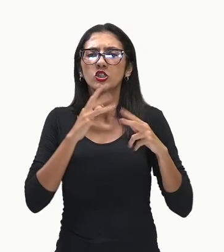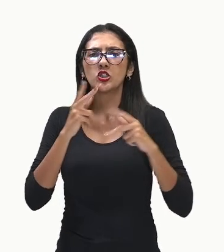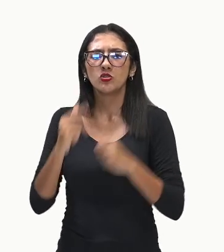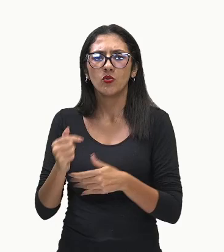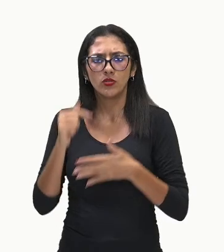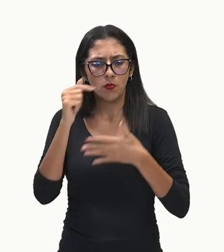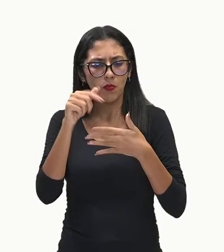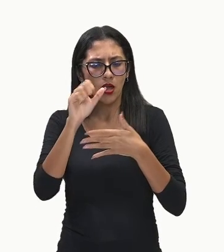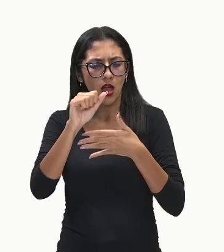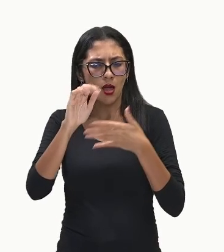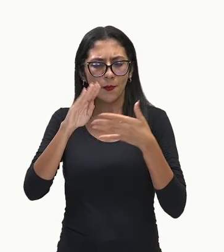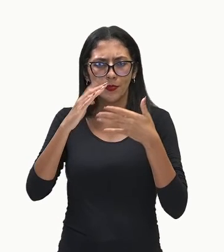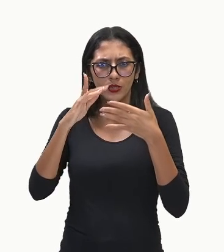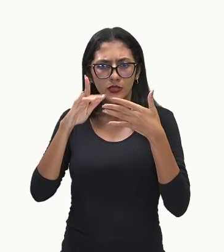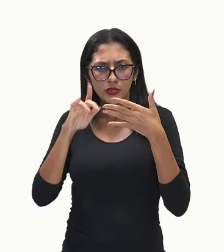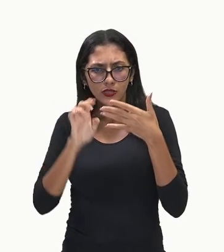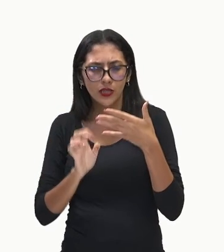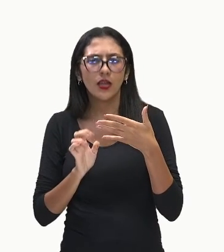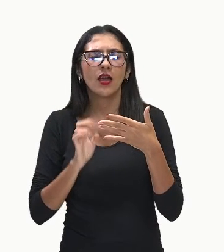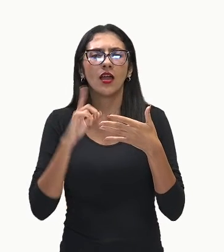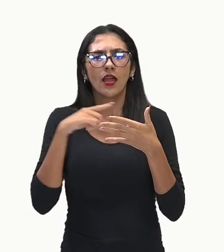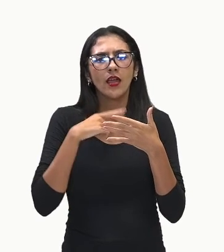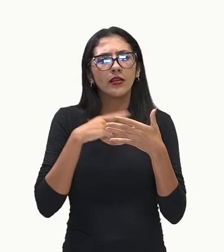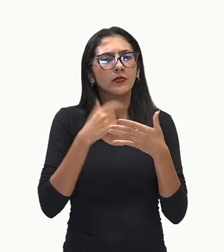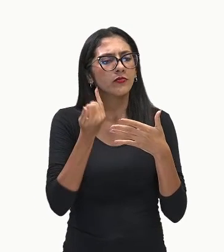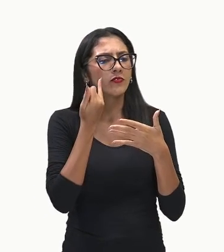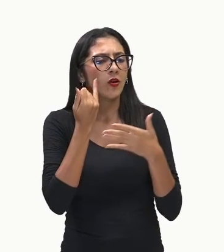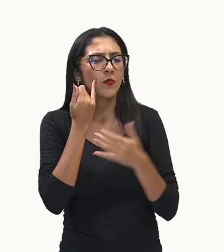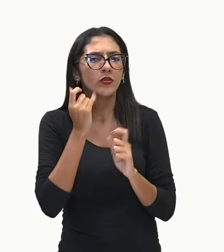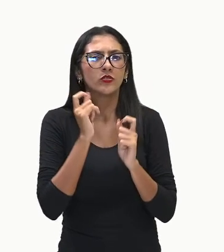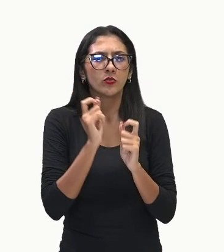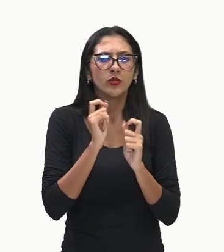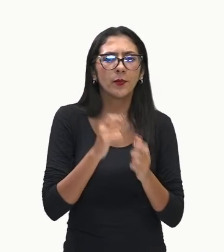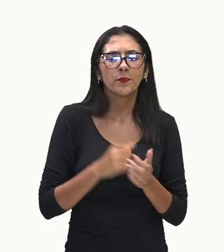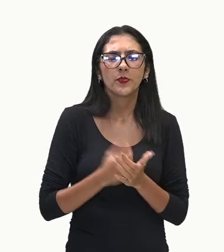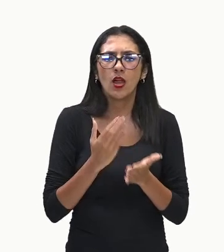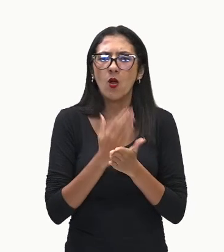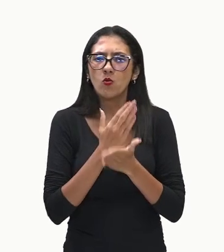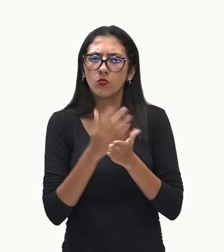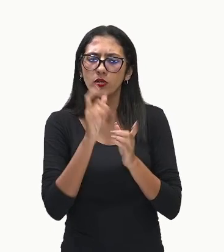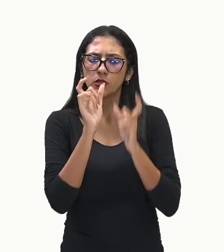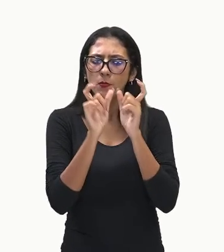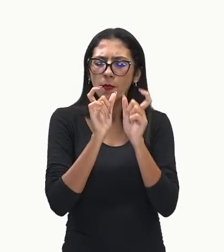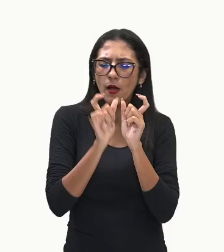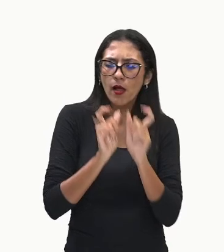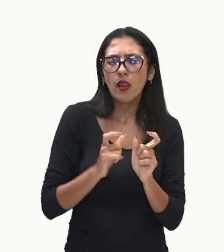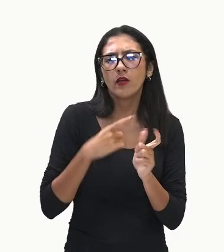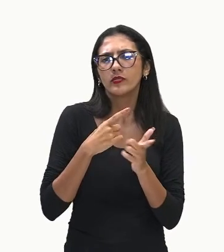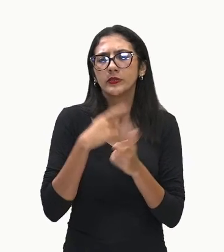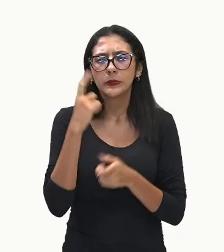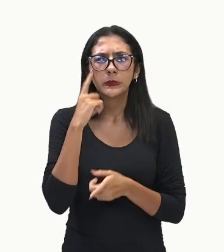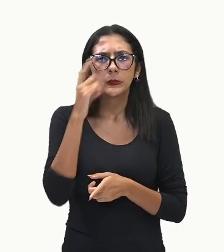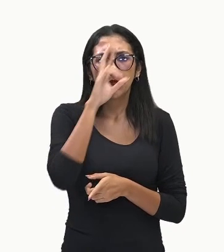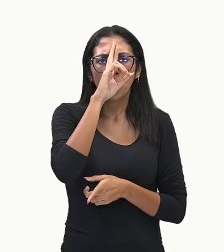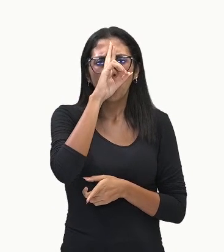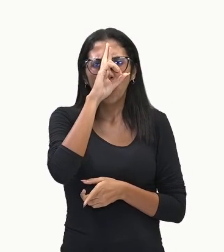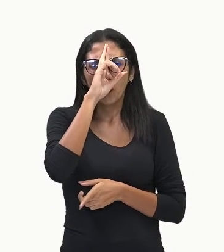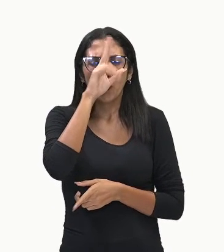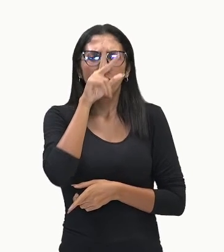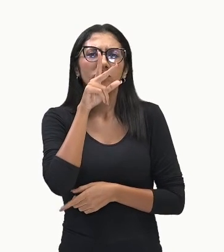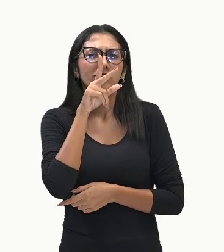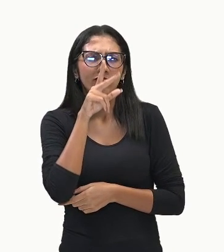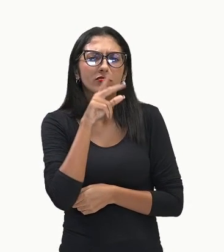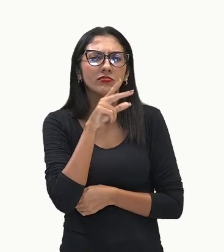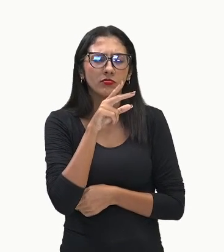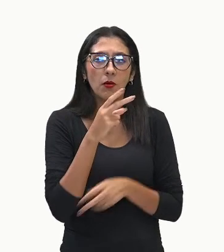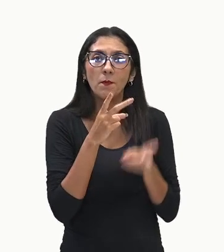que foram colocadas aqui, elas apresentaram distratores que visa realmente verificar se você